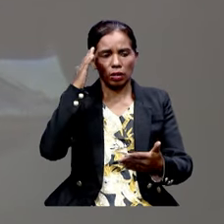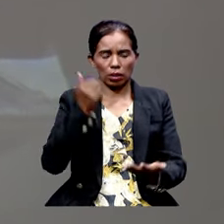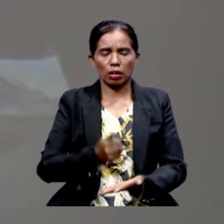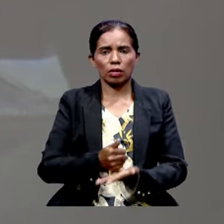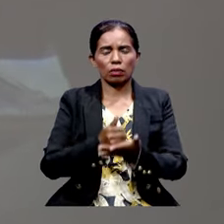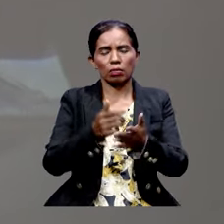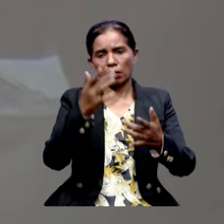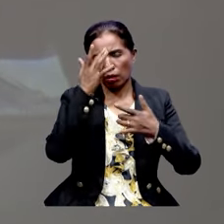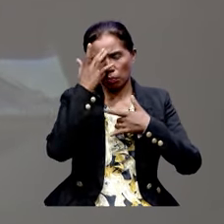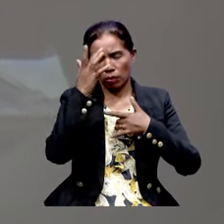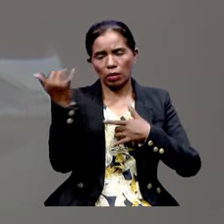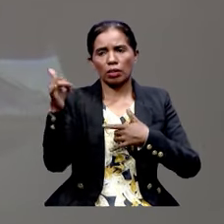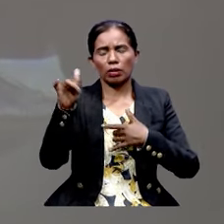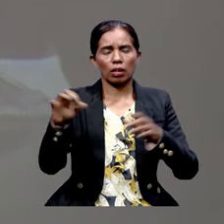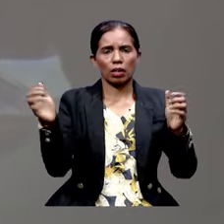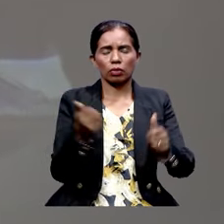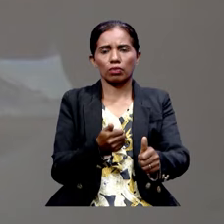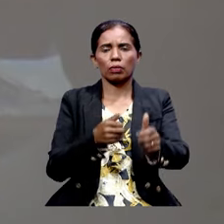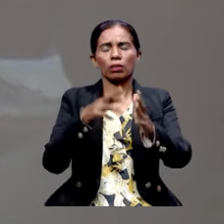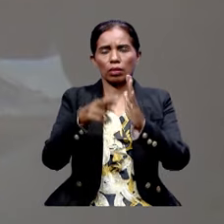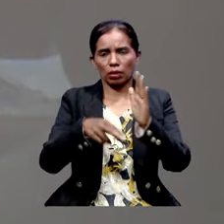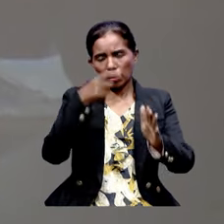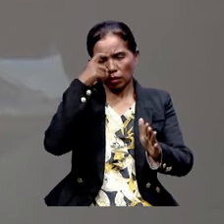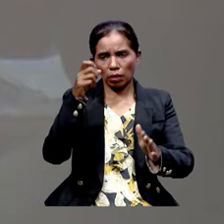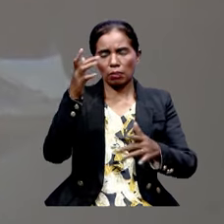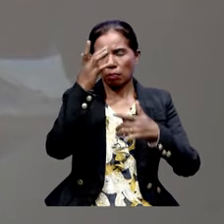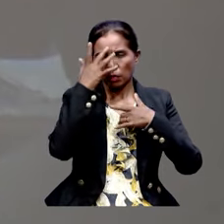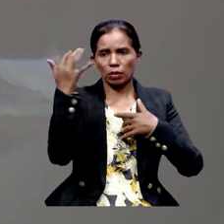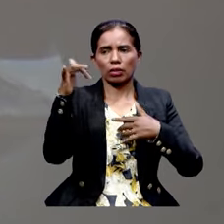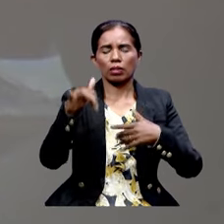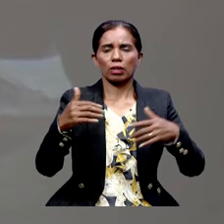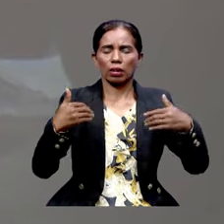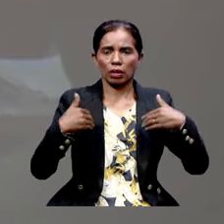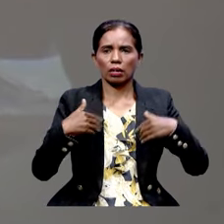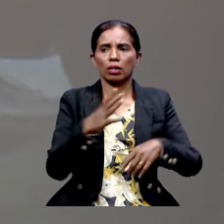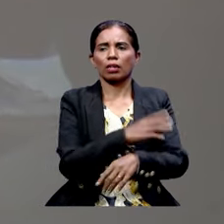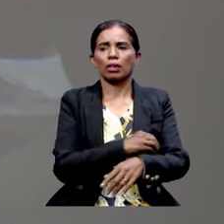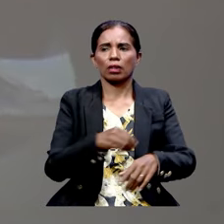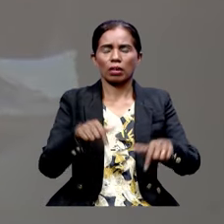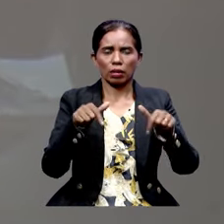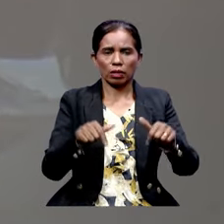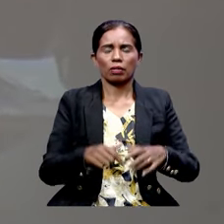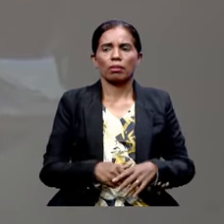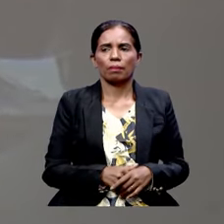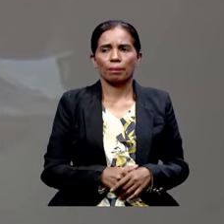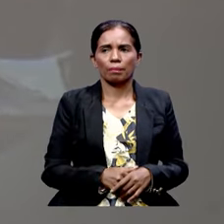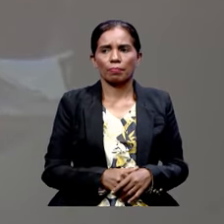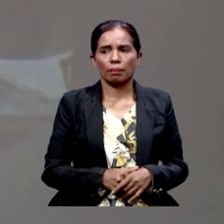mora sira la o rutinidade tamba mora sira se ia hela durante ne e